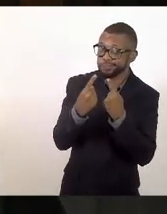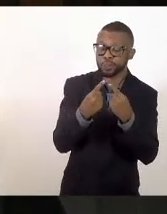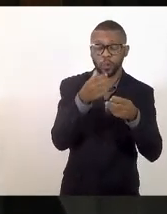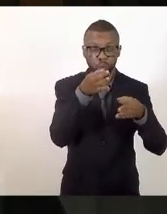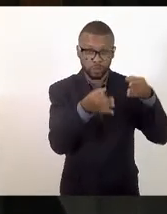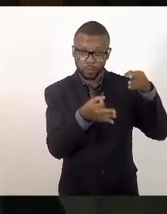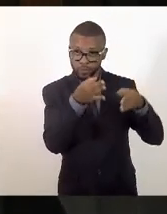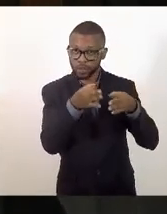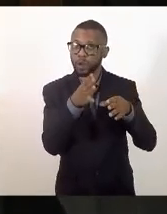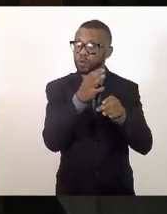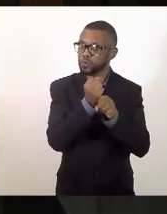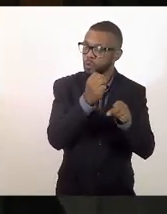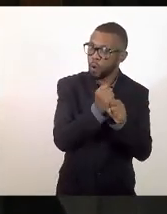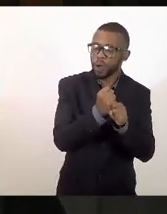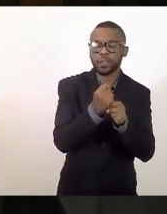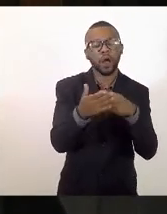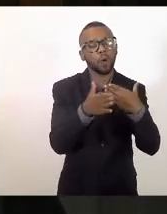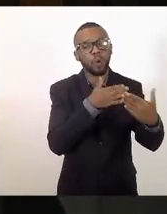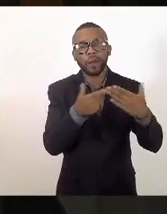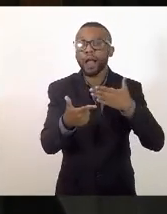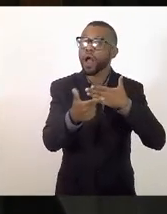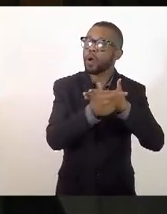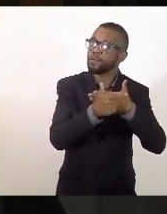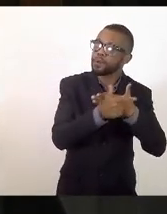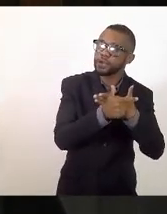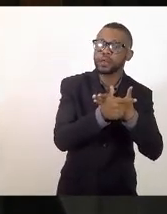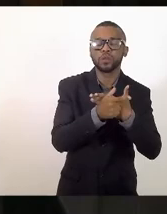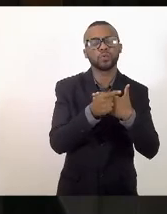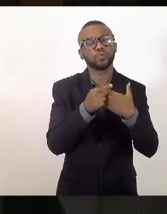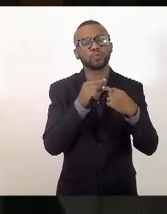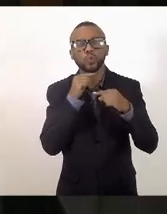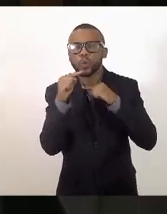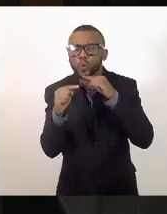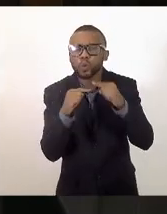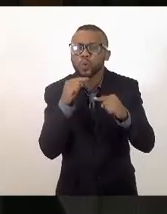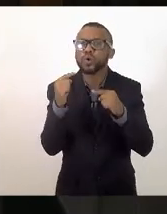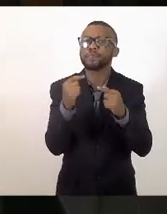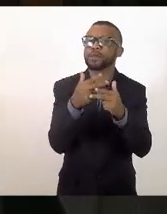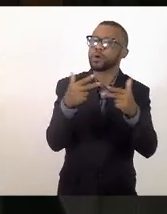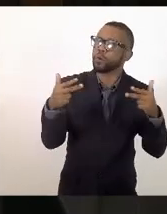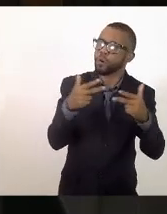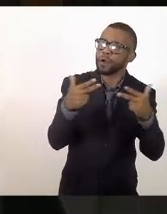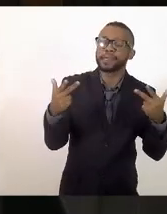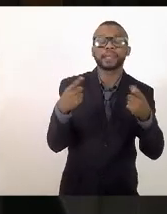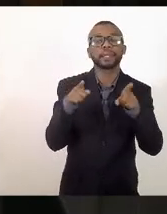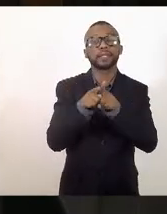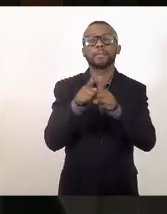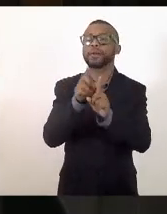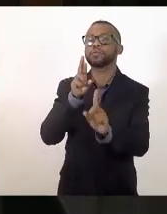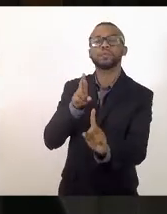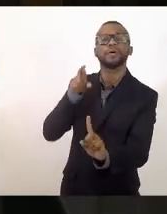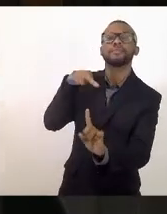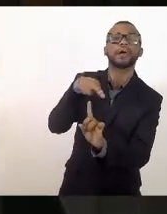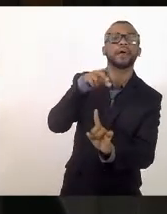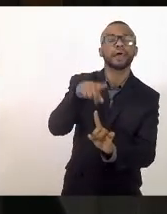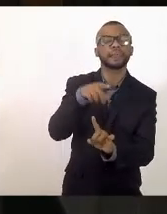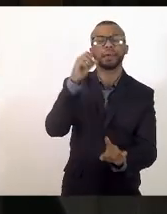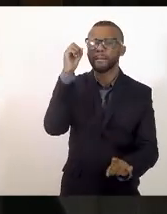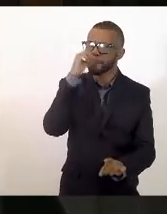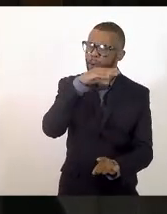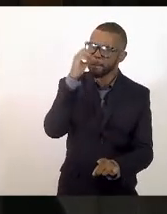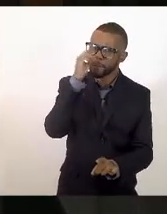de Contas, qualquer tipo de ofício, ponderação, questionamento, inclusive no que diz respeito a essa